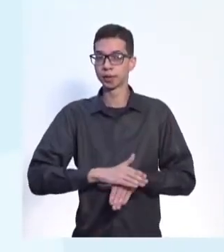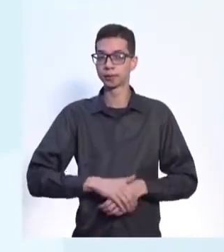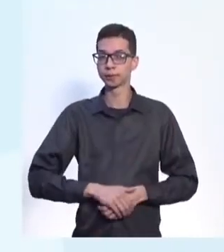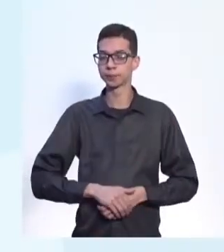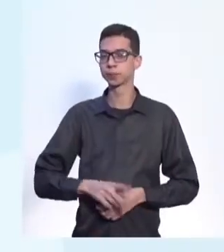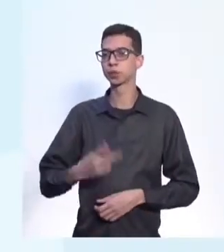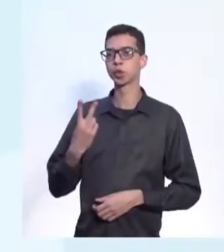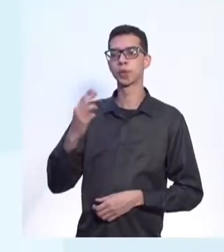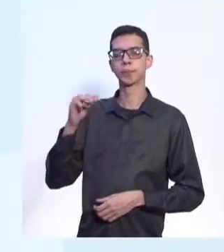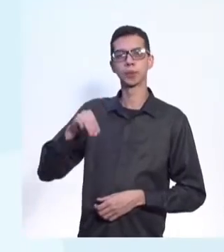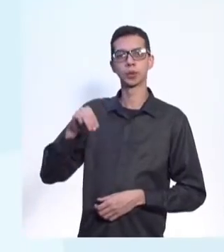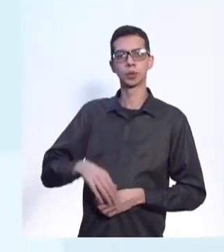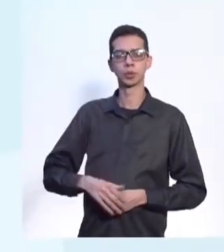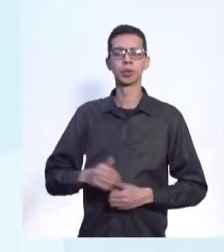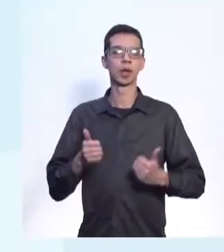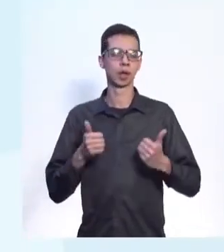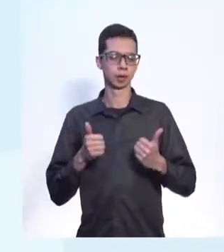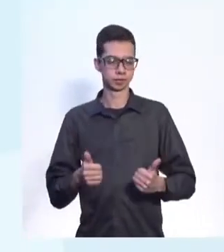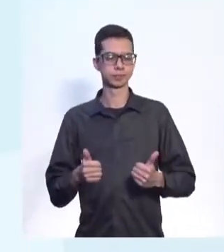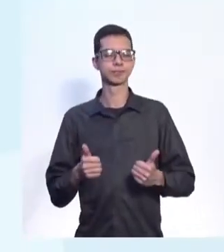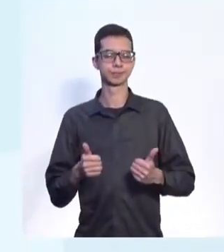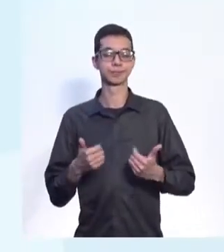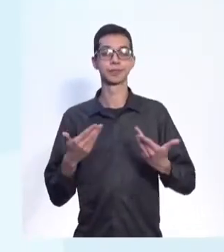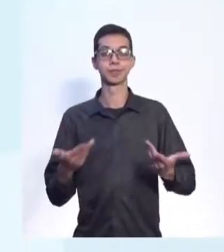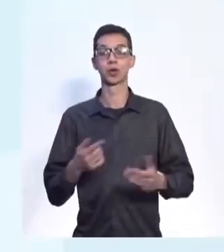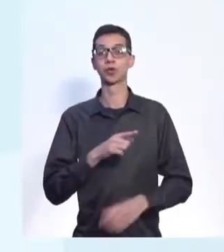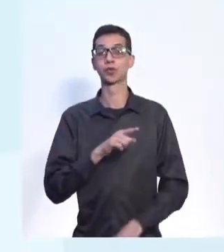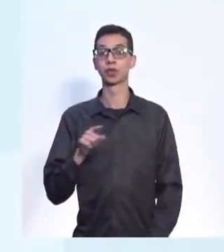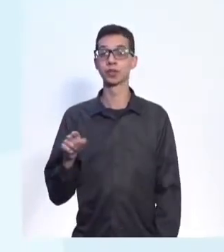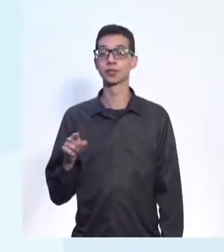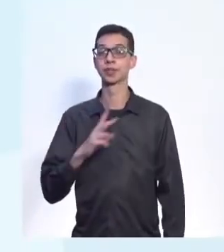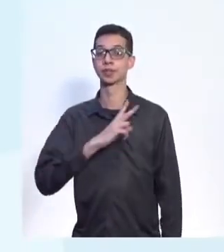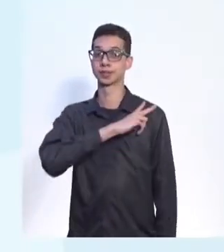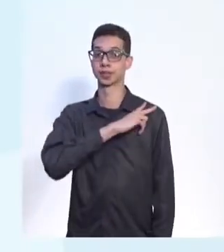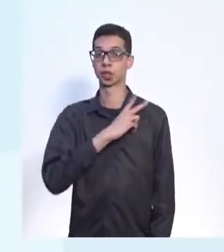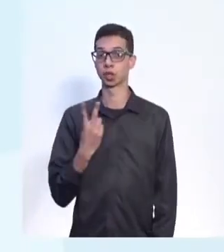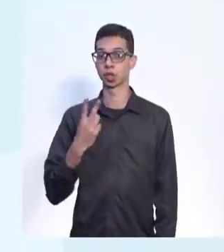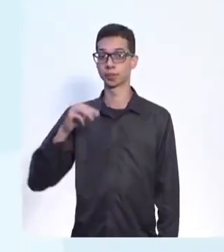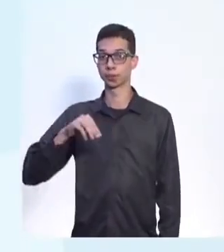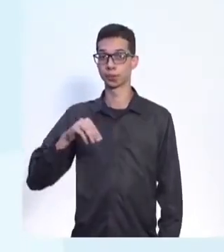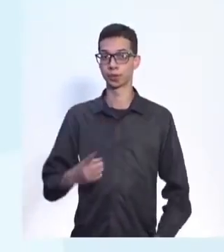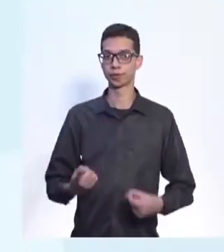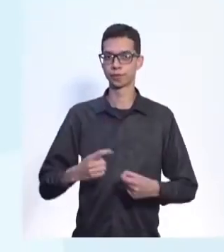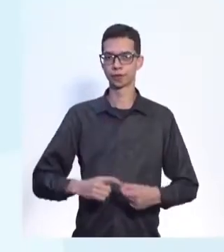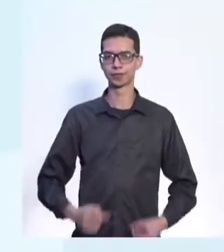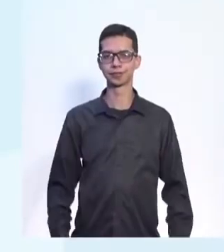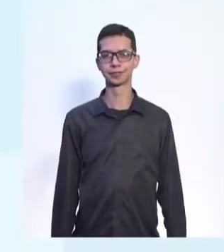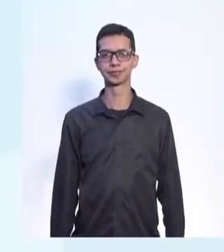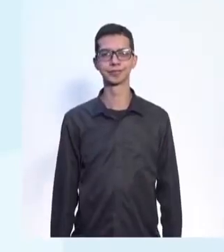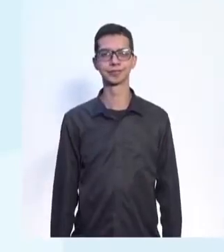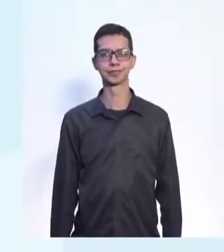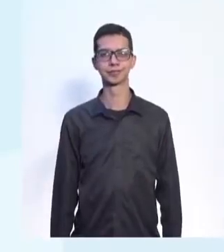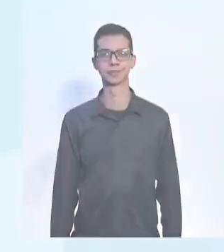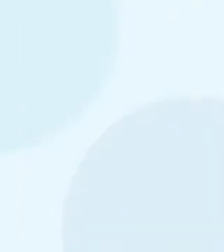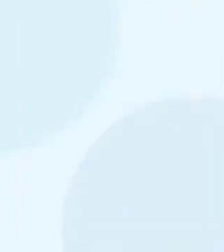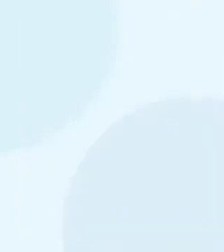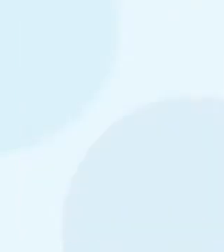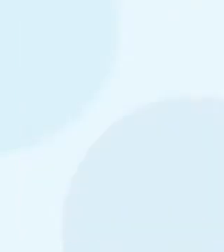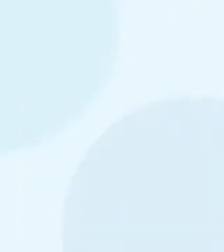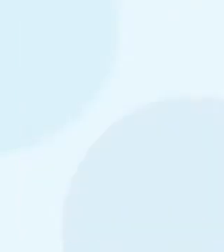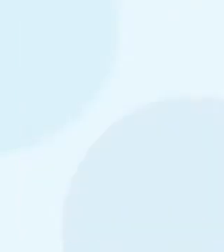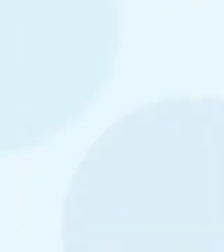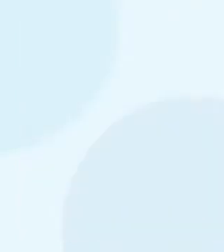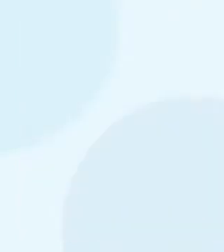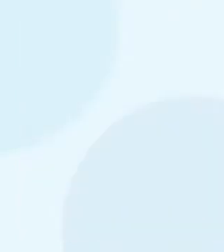2 minutos. Ai, tá bom. Então, o pessoal da segunda série do ensino médio, daqui 2 minutos, voltamos.